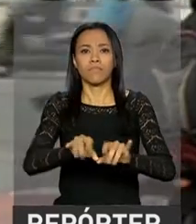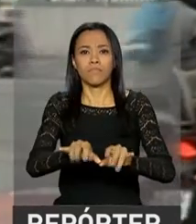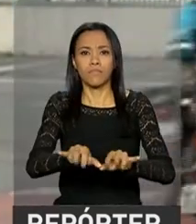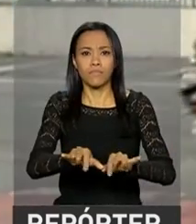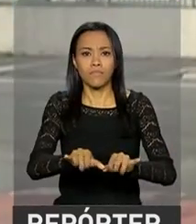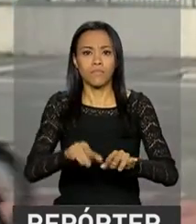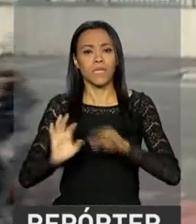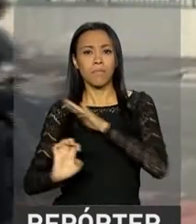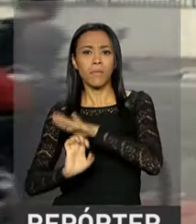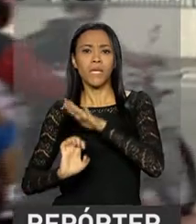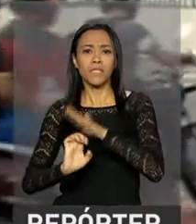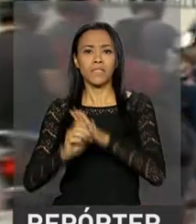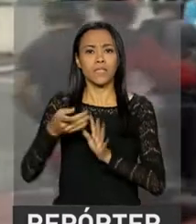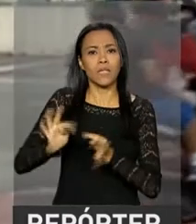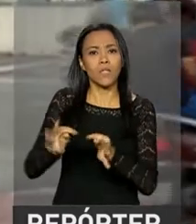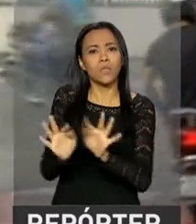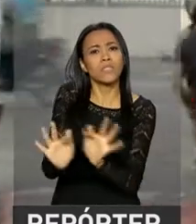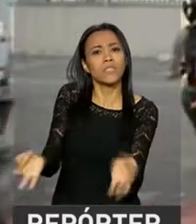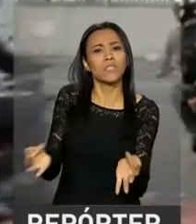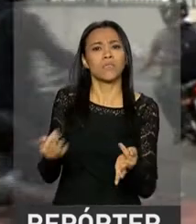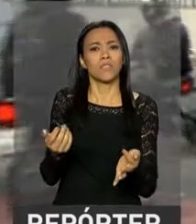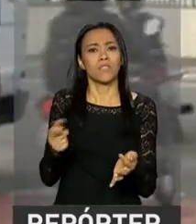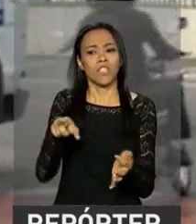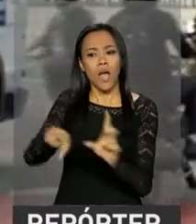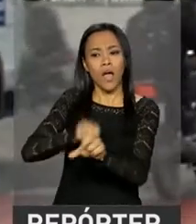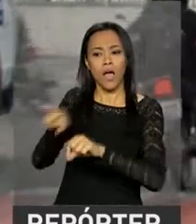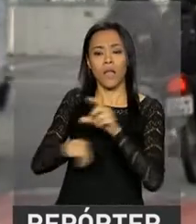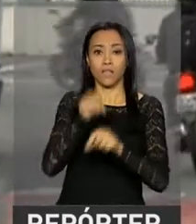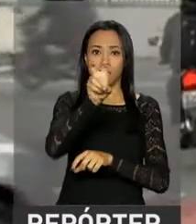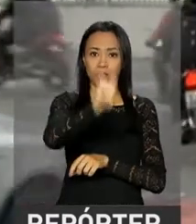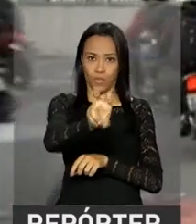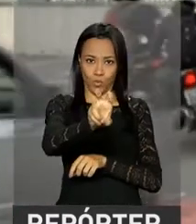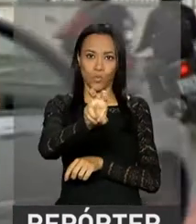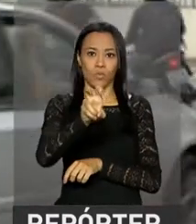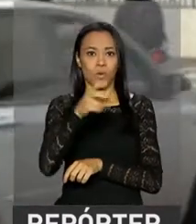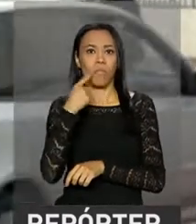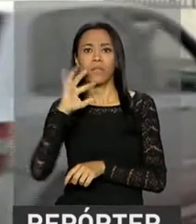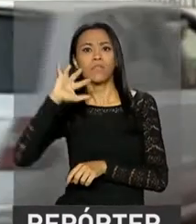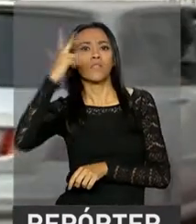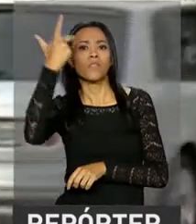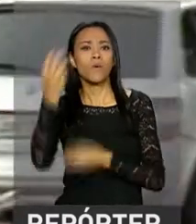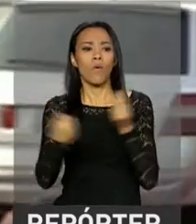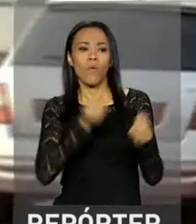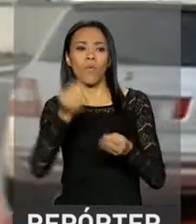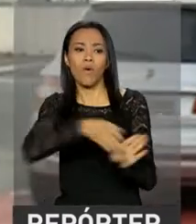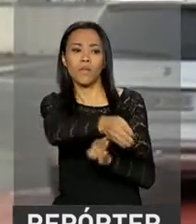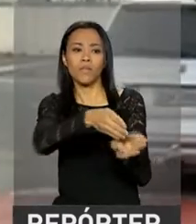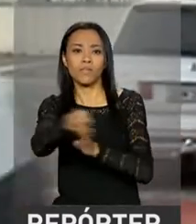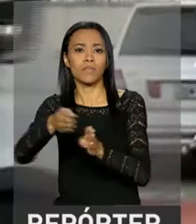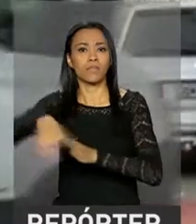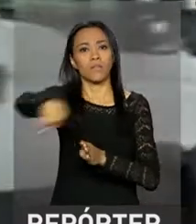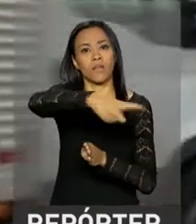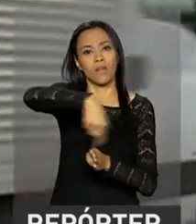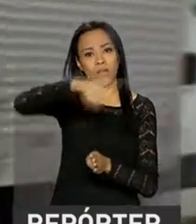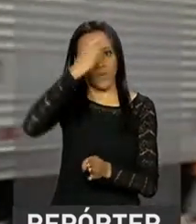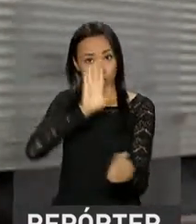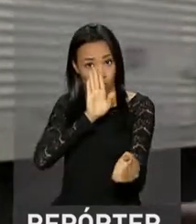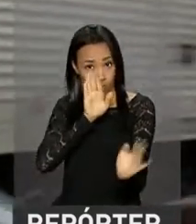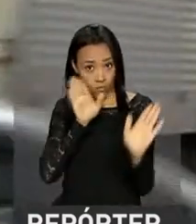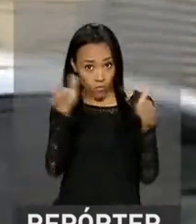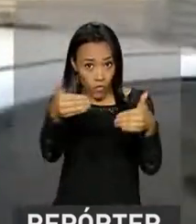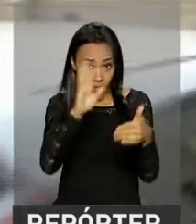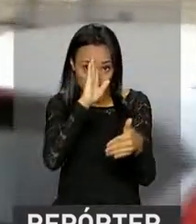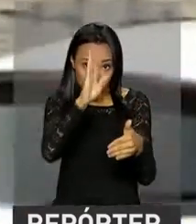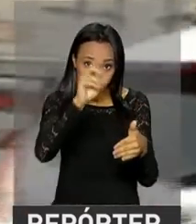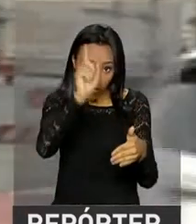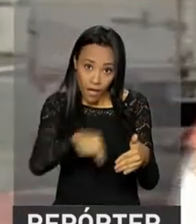empresas de tecnologia cinco delas já foram selecionadas para apresentar soluções e prestar os serviços que têm como foco principalmente